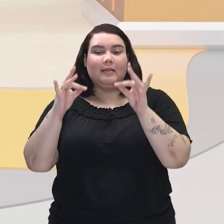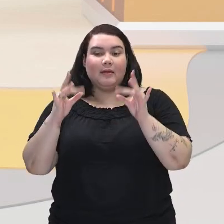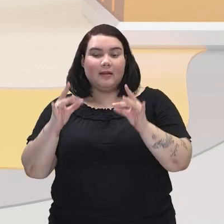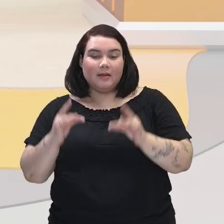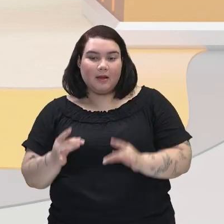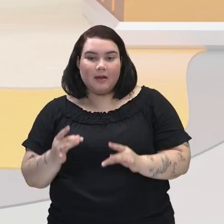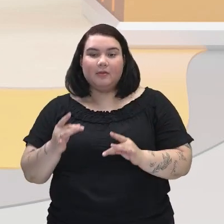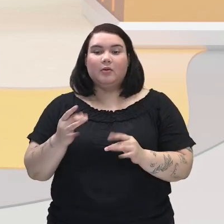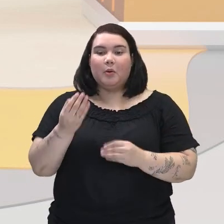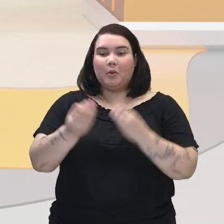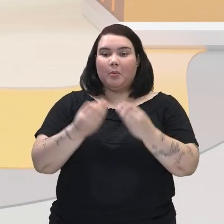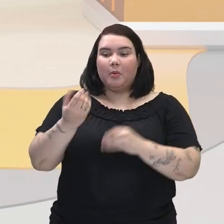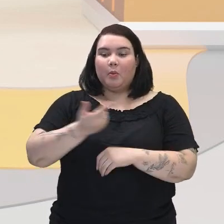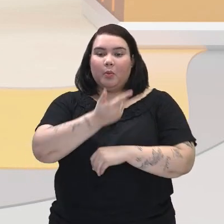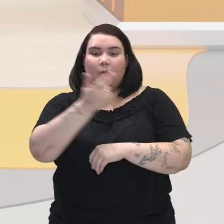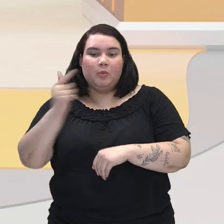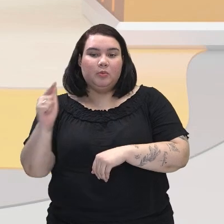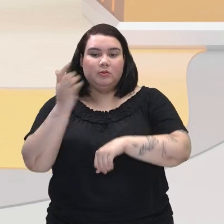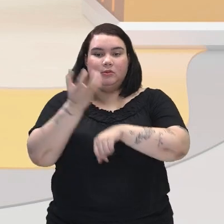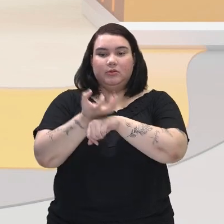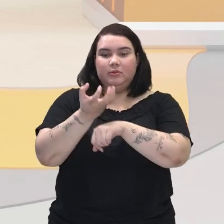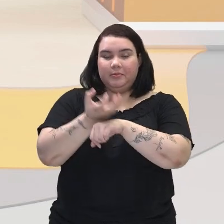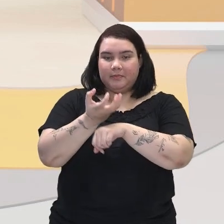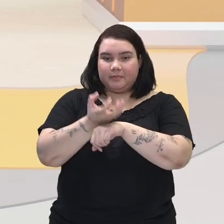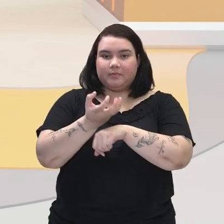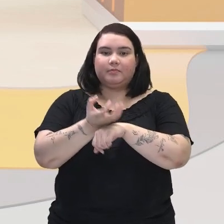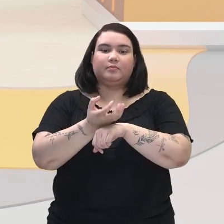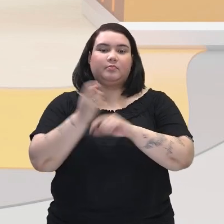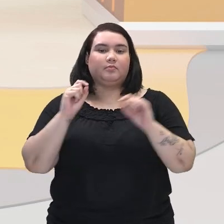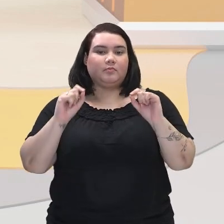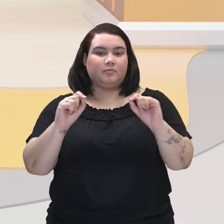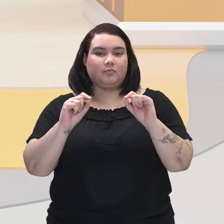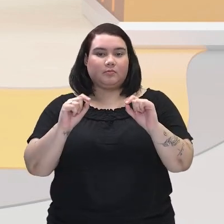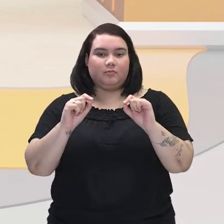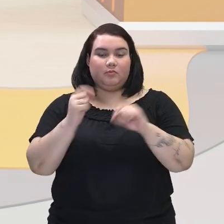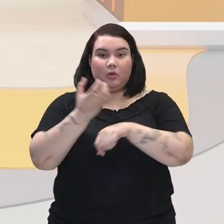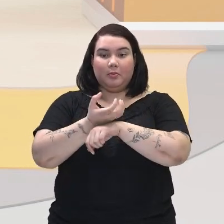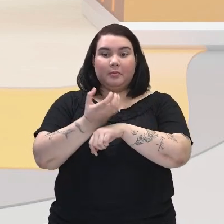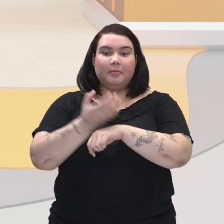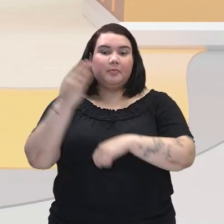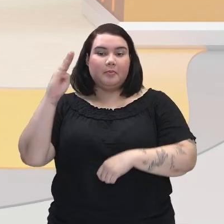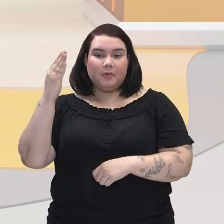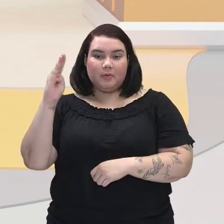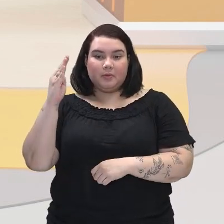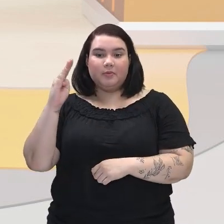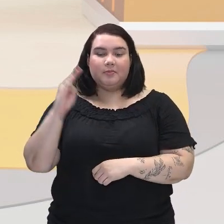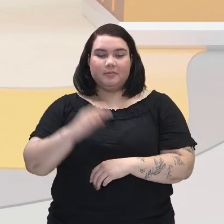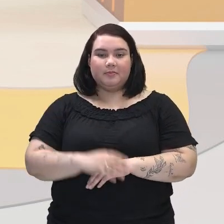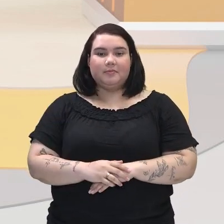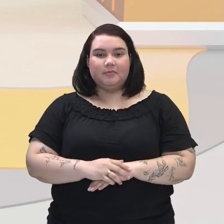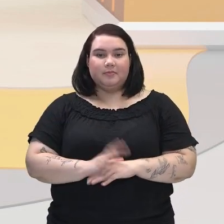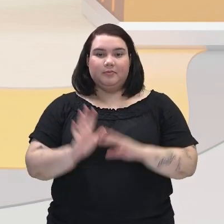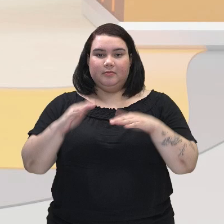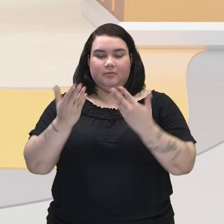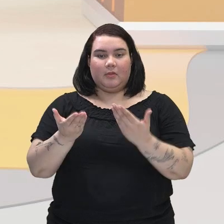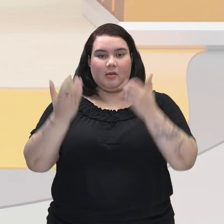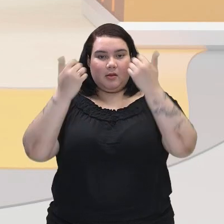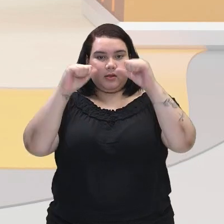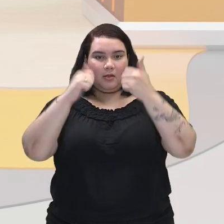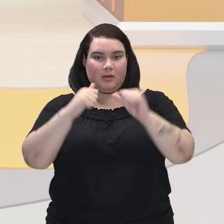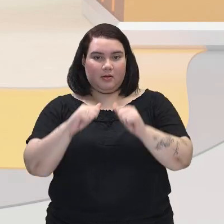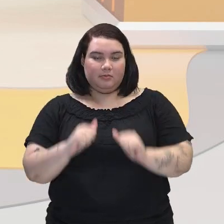de uma outra disciplina, de um outro componente, que é o componente de biologia. Então, para